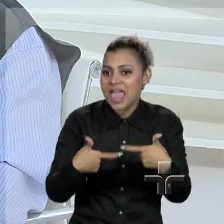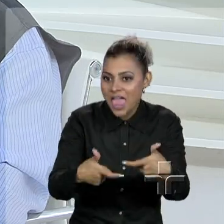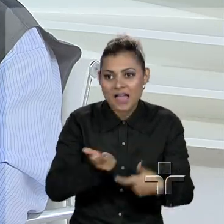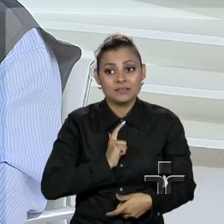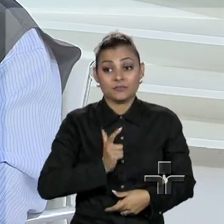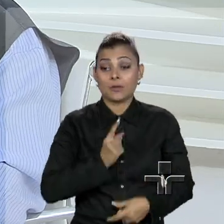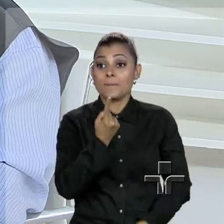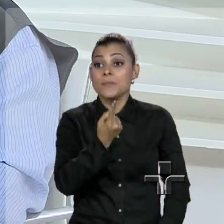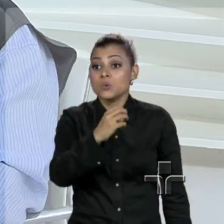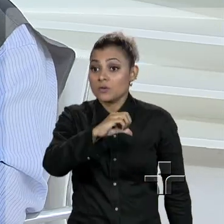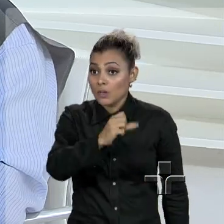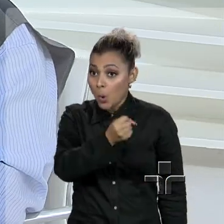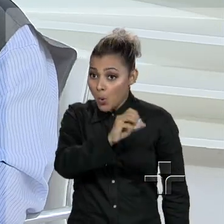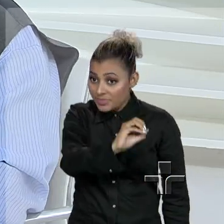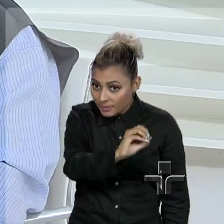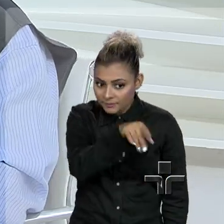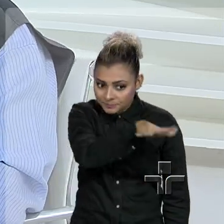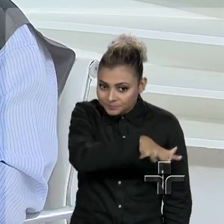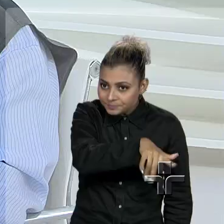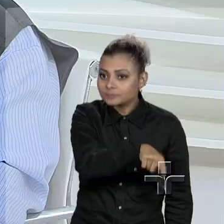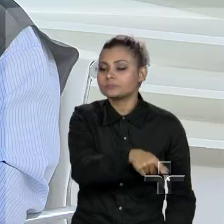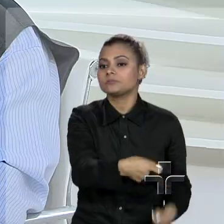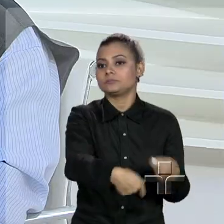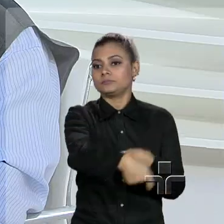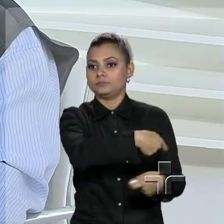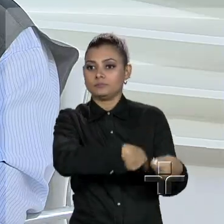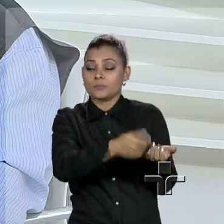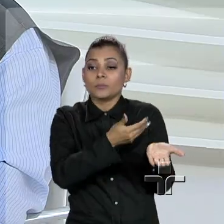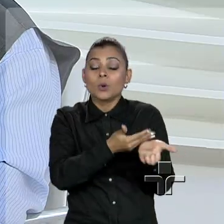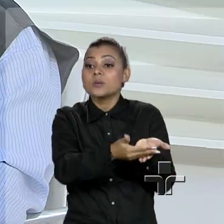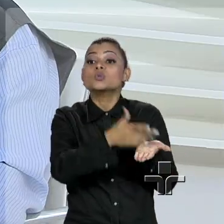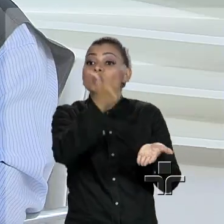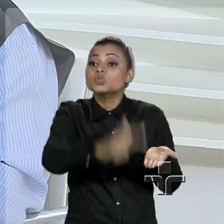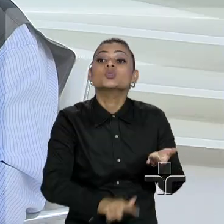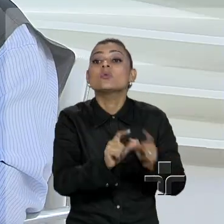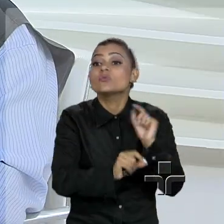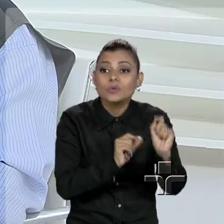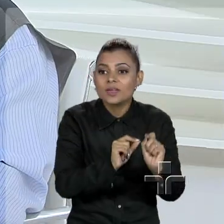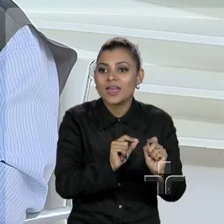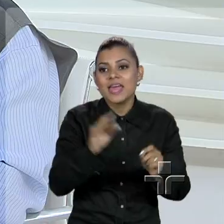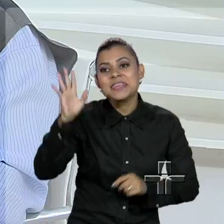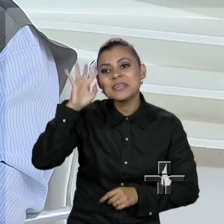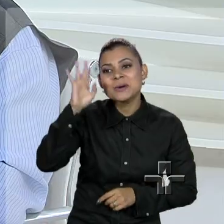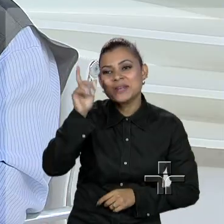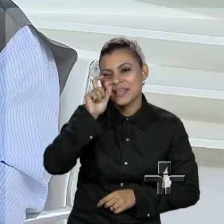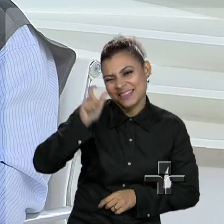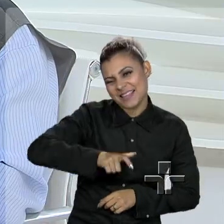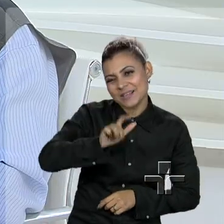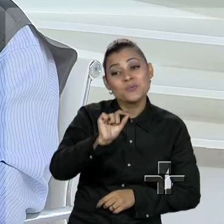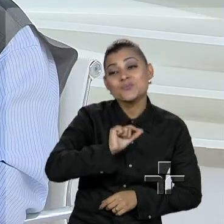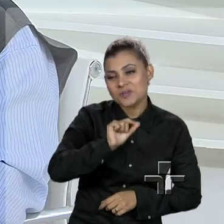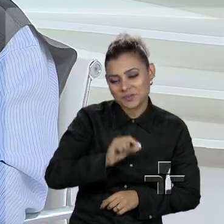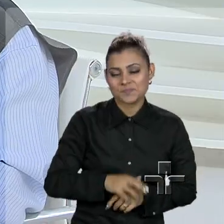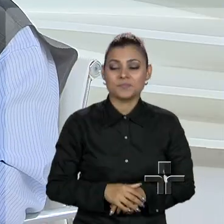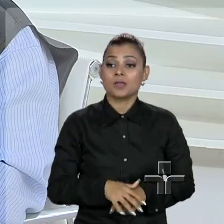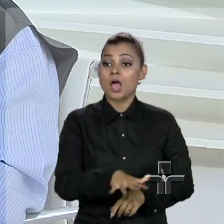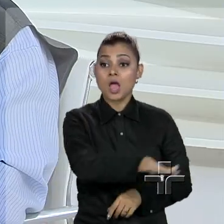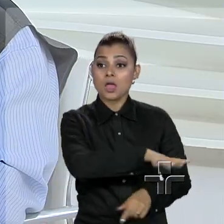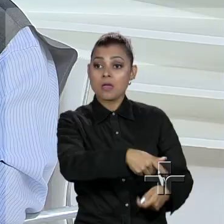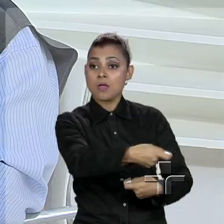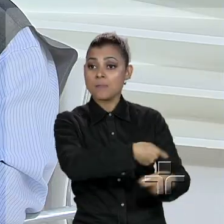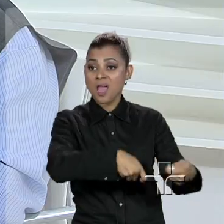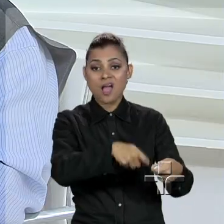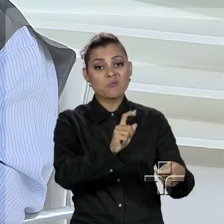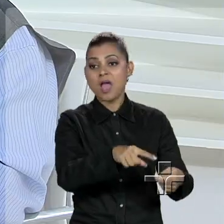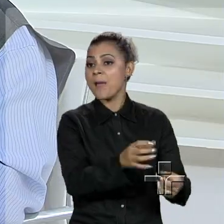Nos anos 80, os economistas começaram a desenvolver de novo uma teoria muito interessante, de que o mercado é